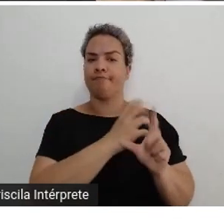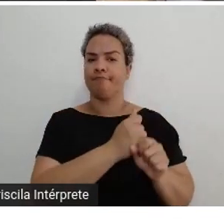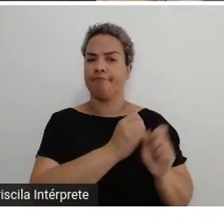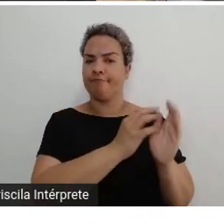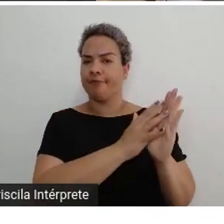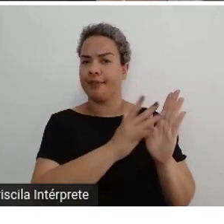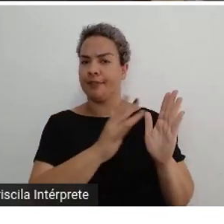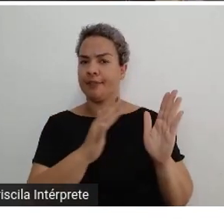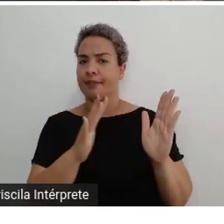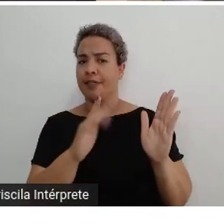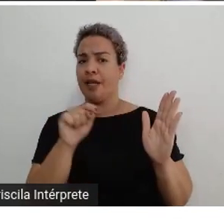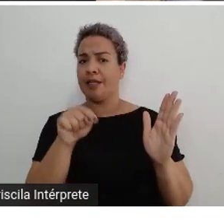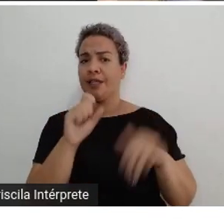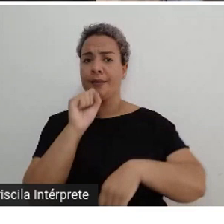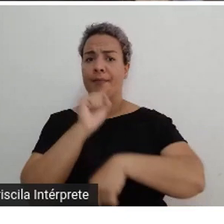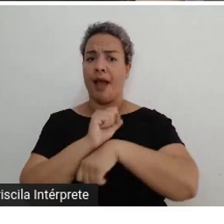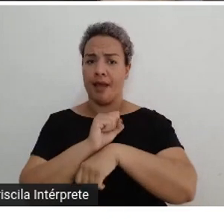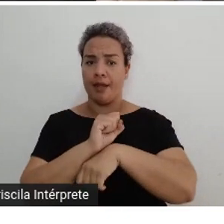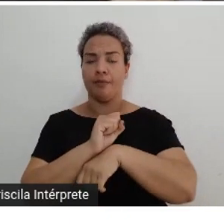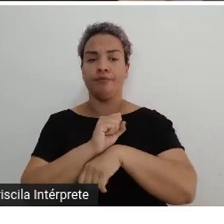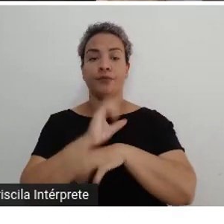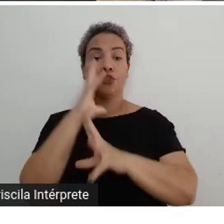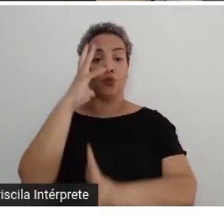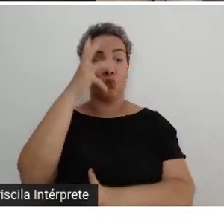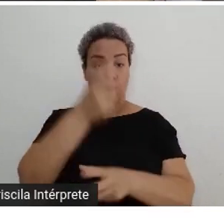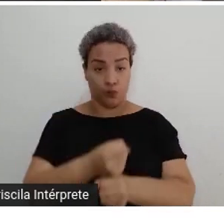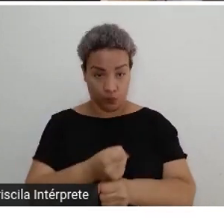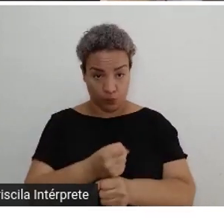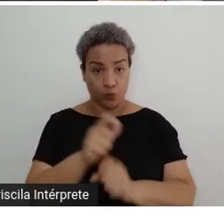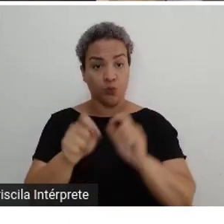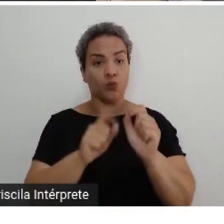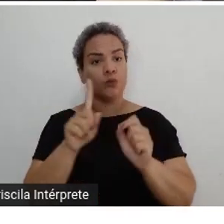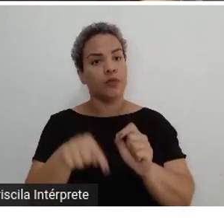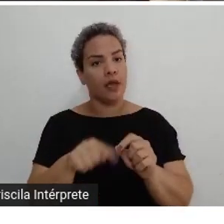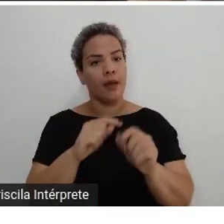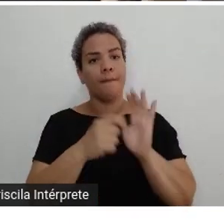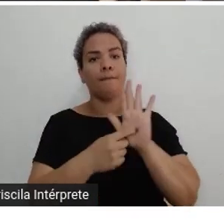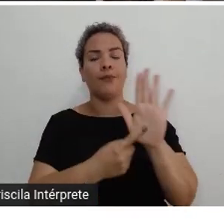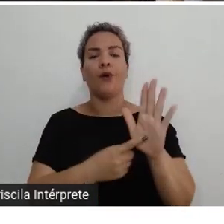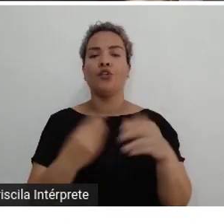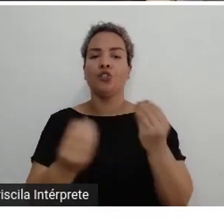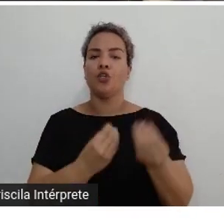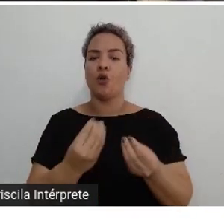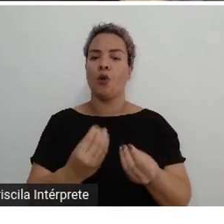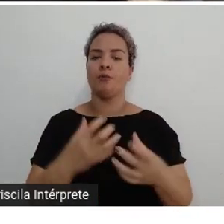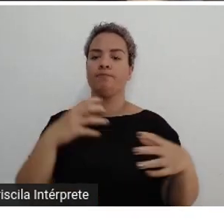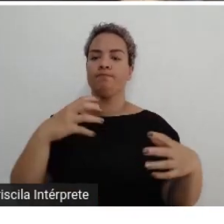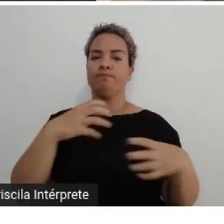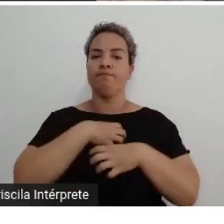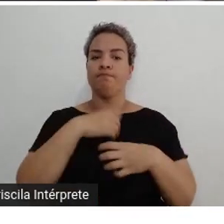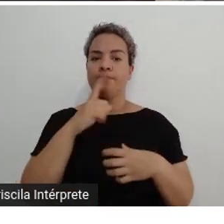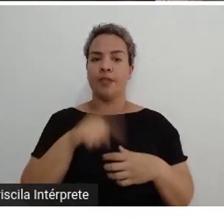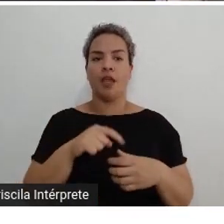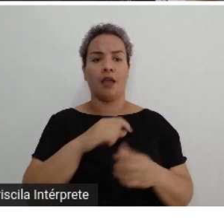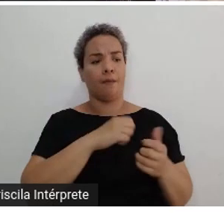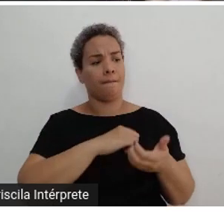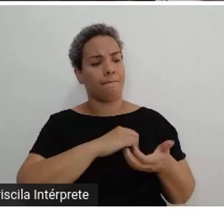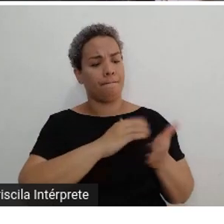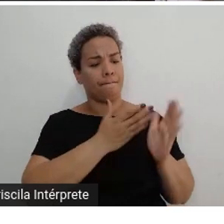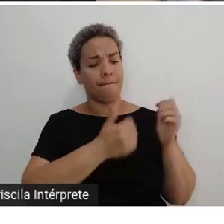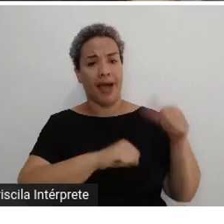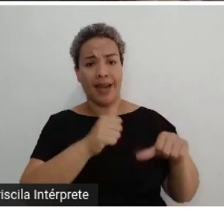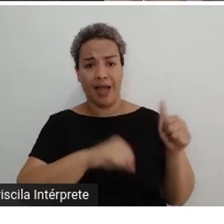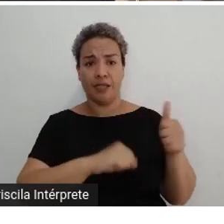em específico. E a visão vertical, ela mostra o impacto daquele abandono sobre